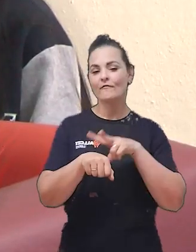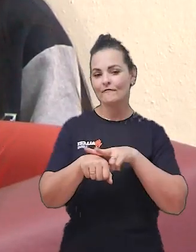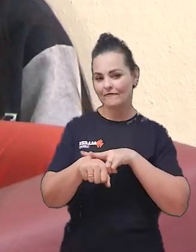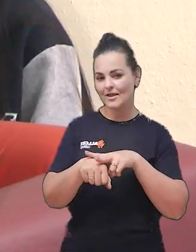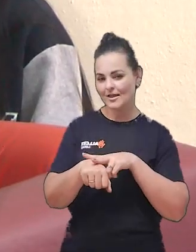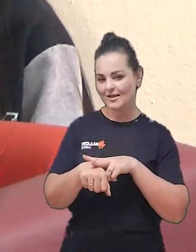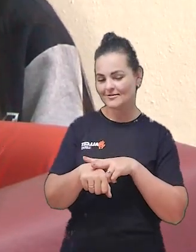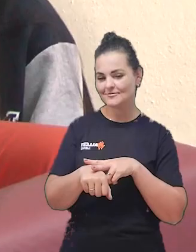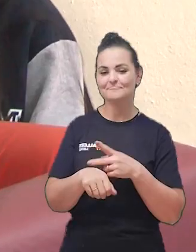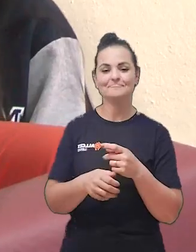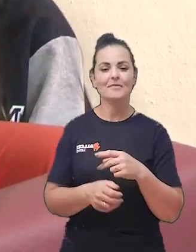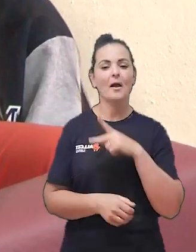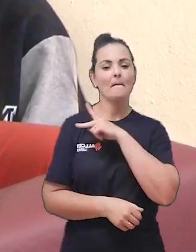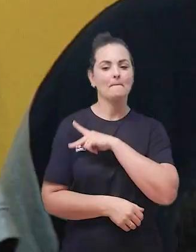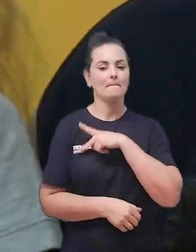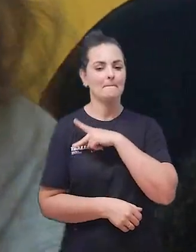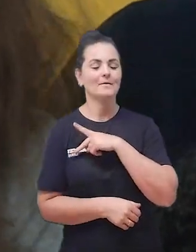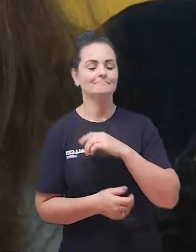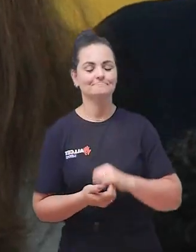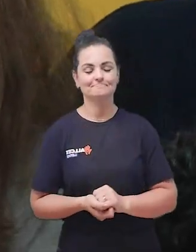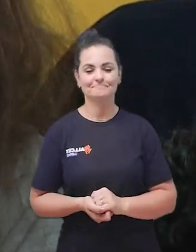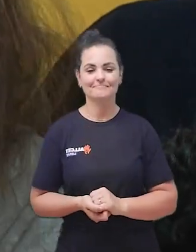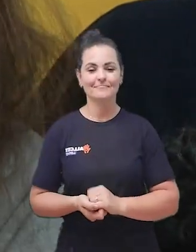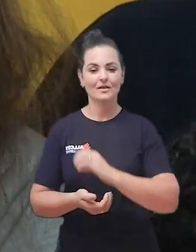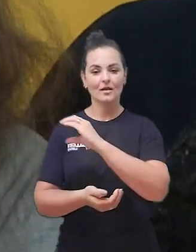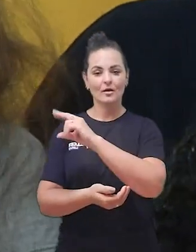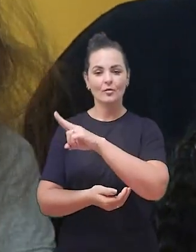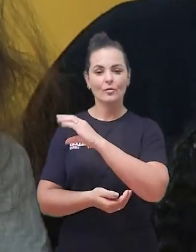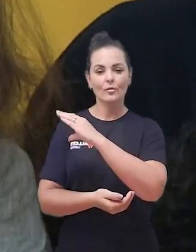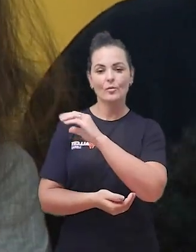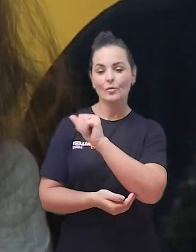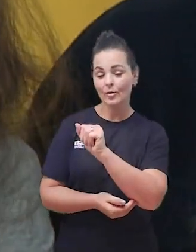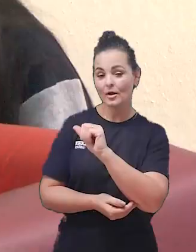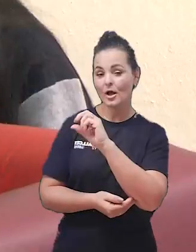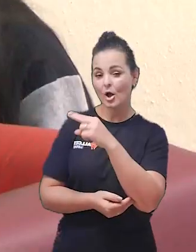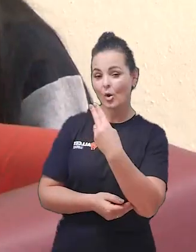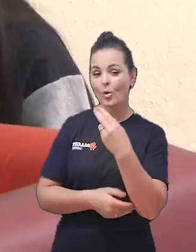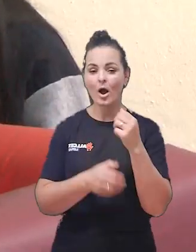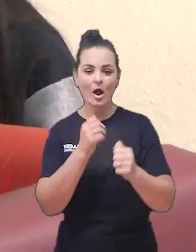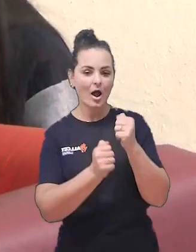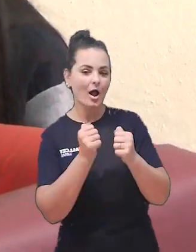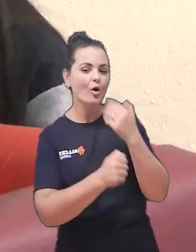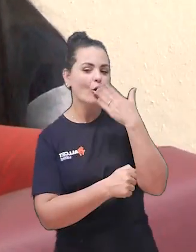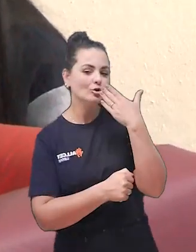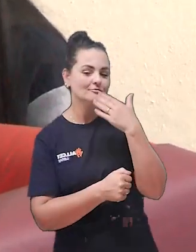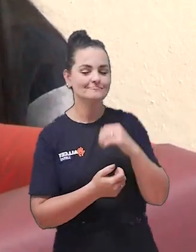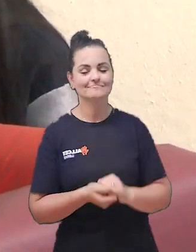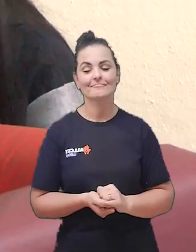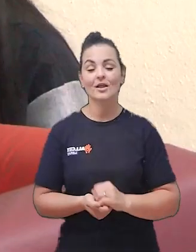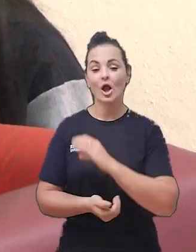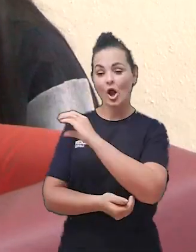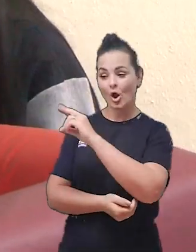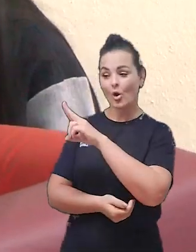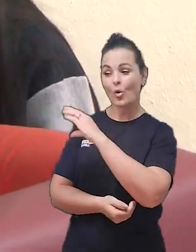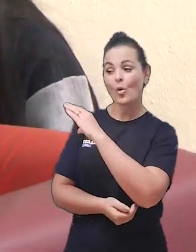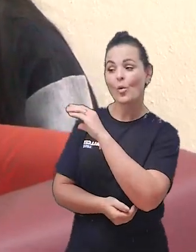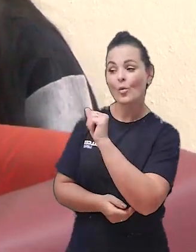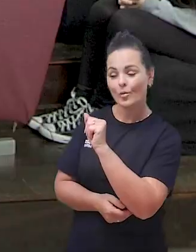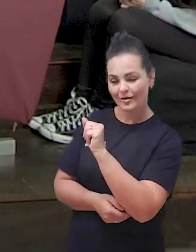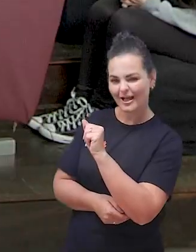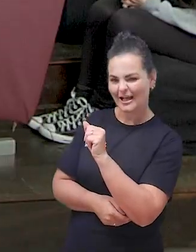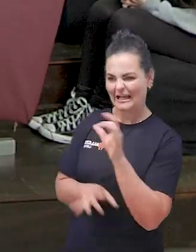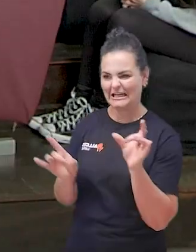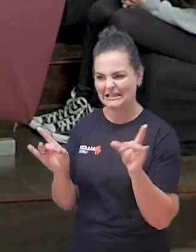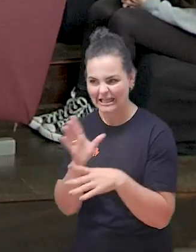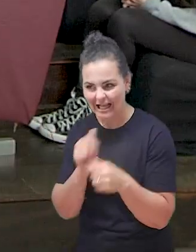Verde. Palmeirense. Cuca ou arroz doce? Cuca. Chega de arroz doce.